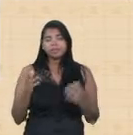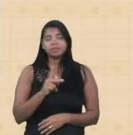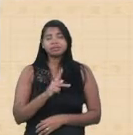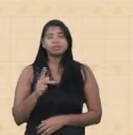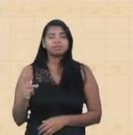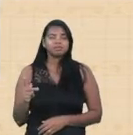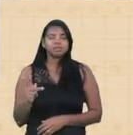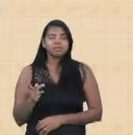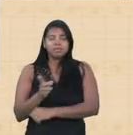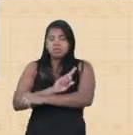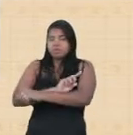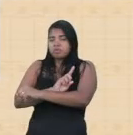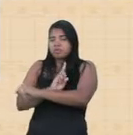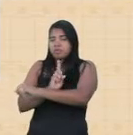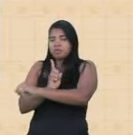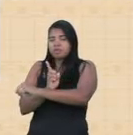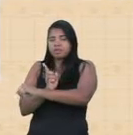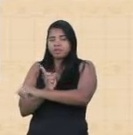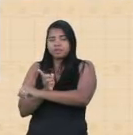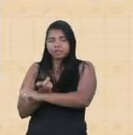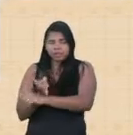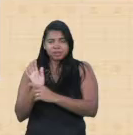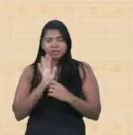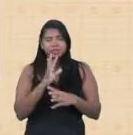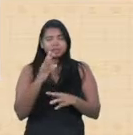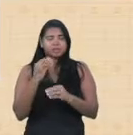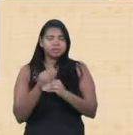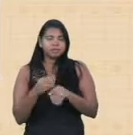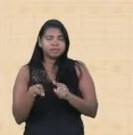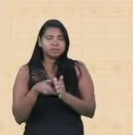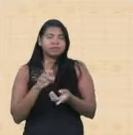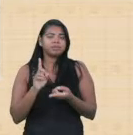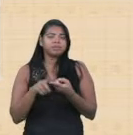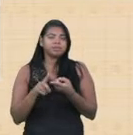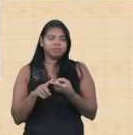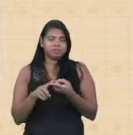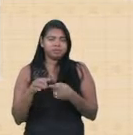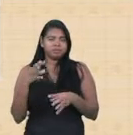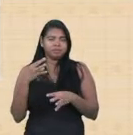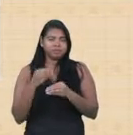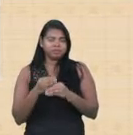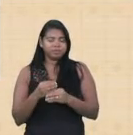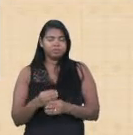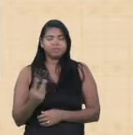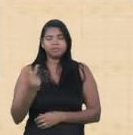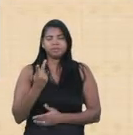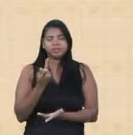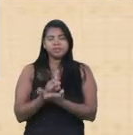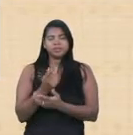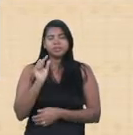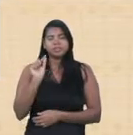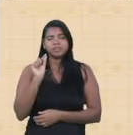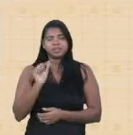uma velocidadezinha, um ângulozinho velho besta, não sei o quê, uma inclinaçãozinha entre um e outro, que acontece